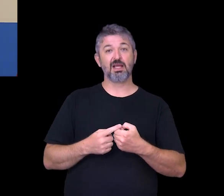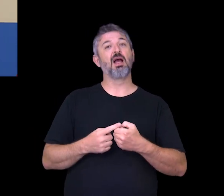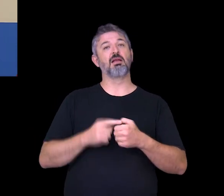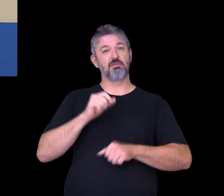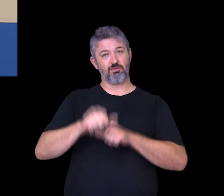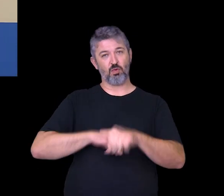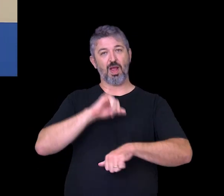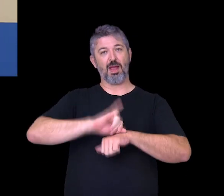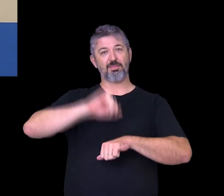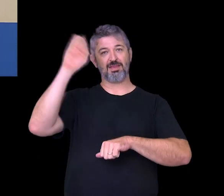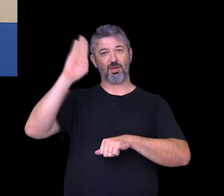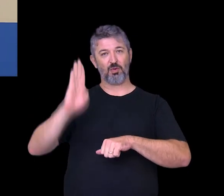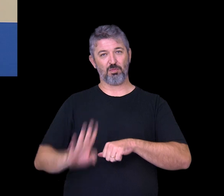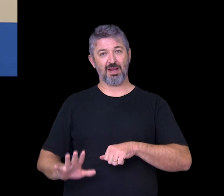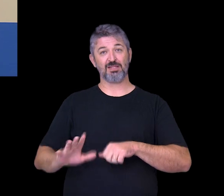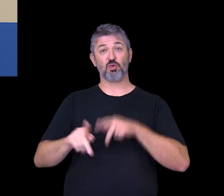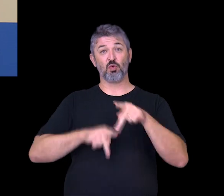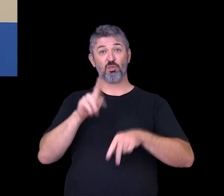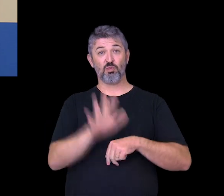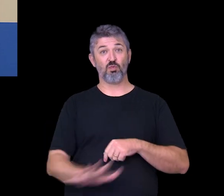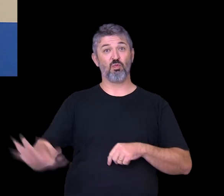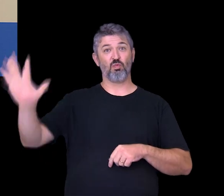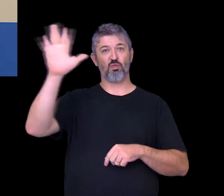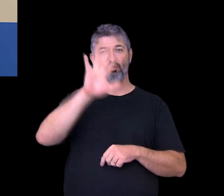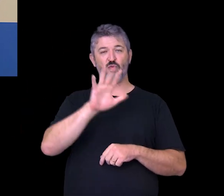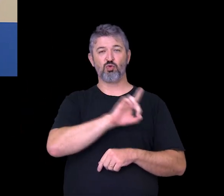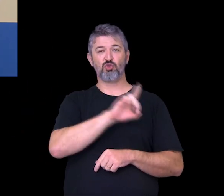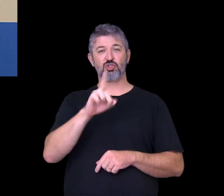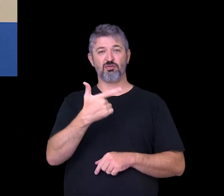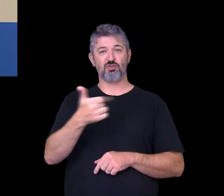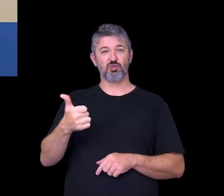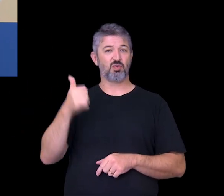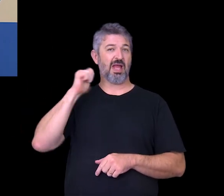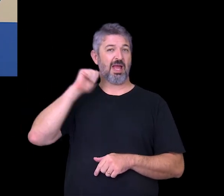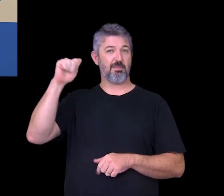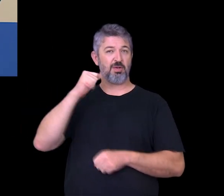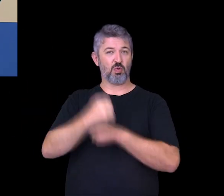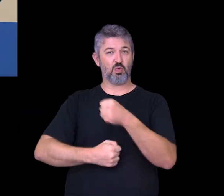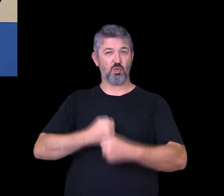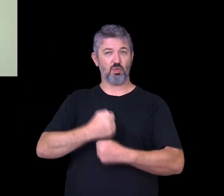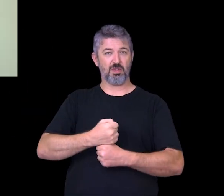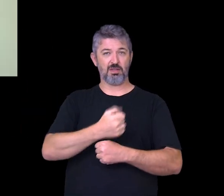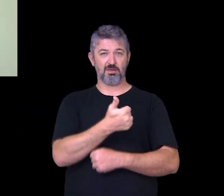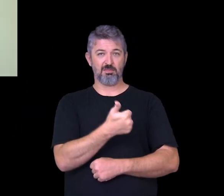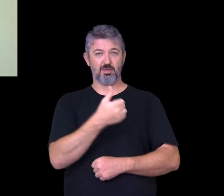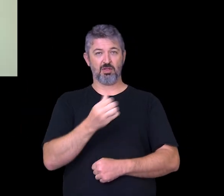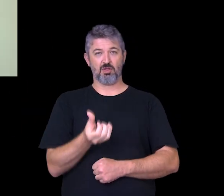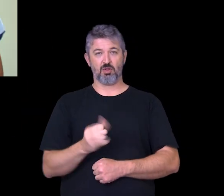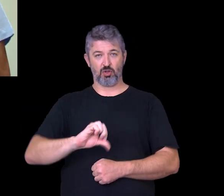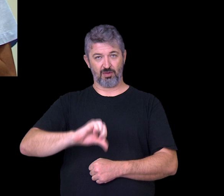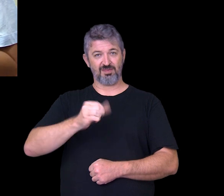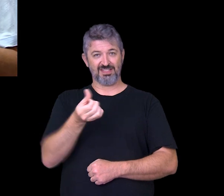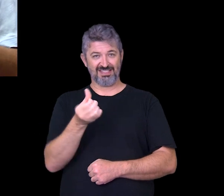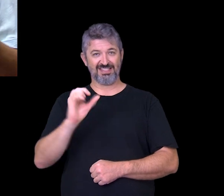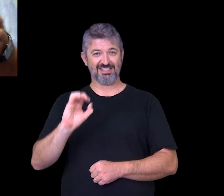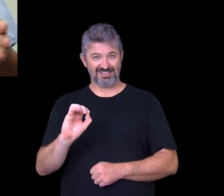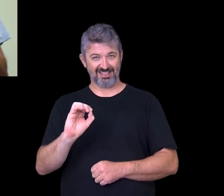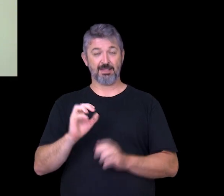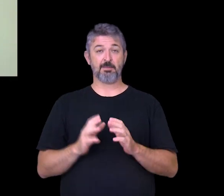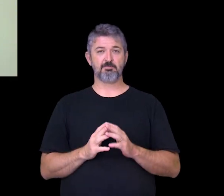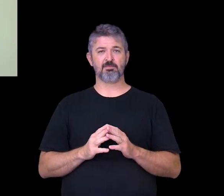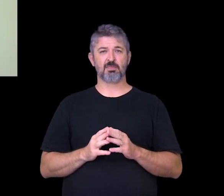de todos os brasileiros em 21 de abril de 1960. Alguns de